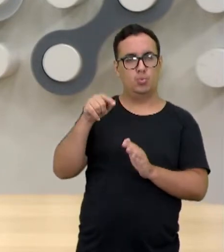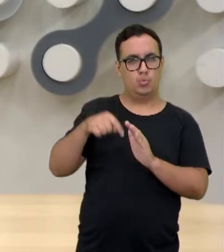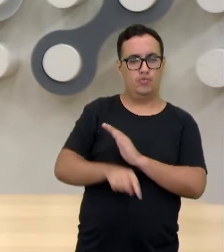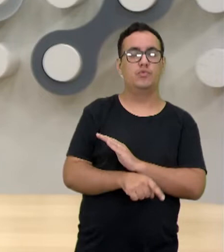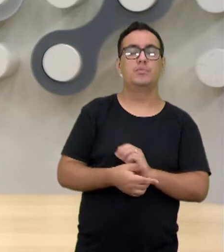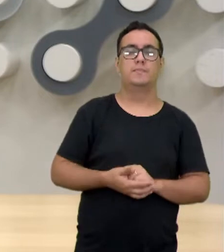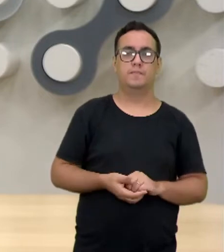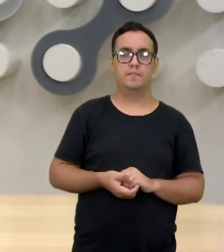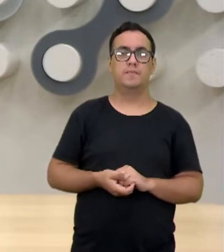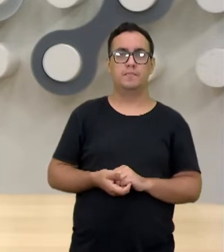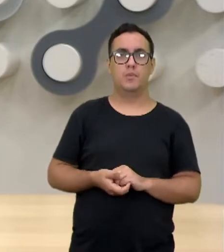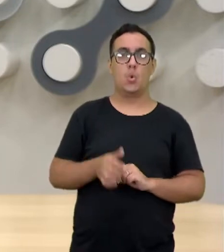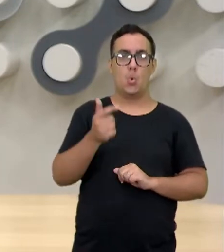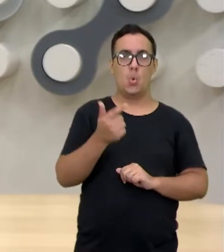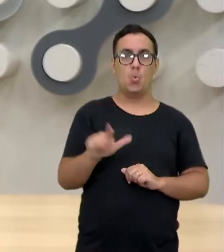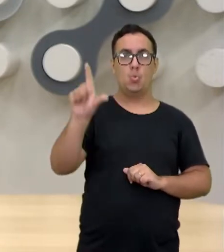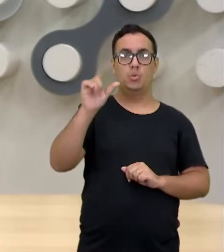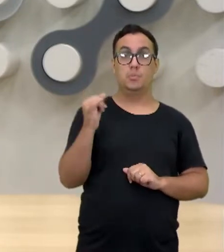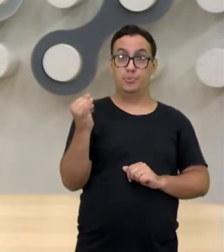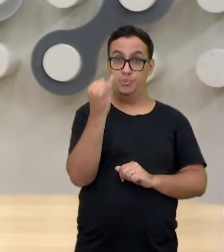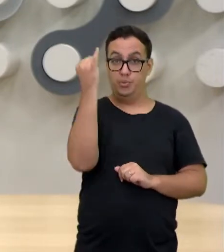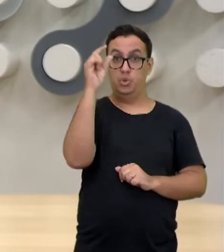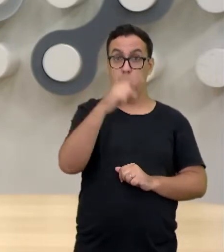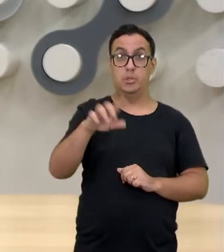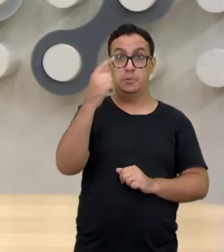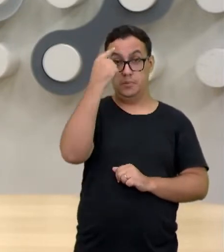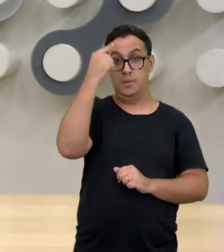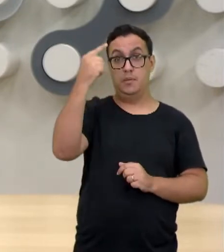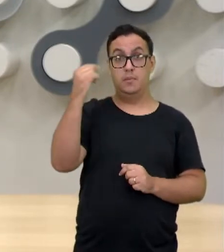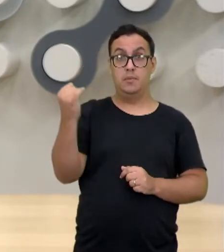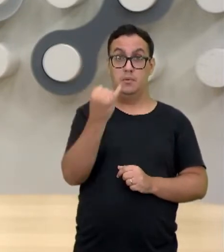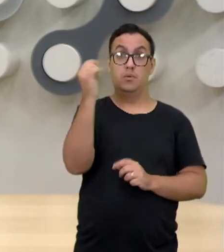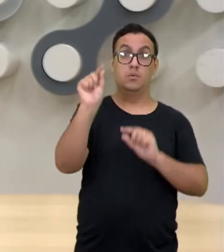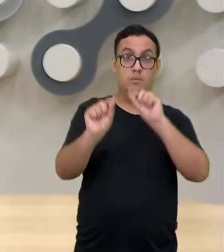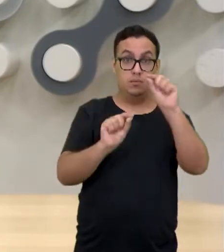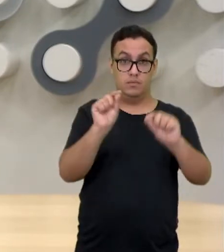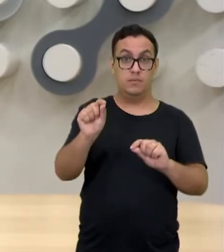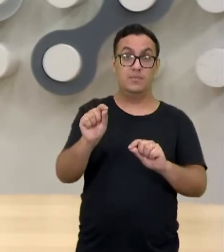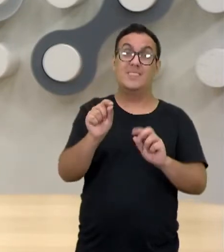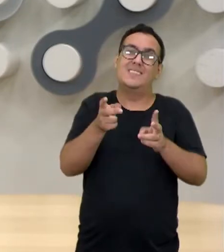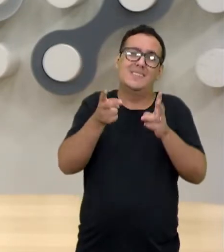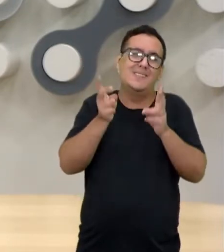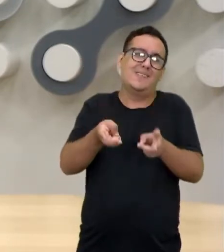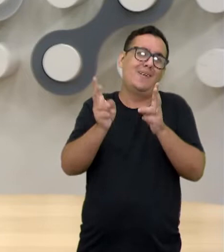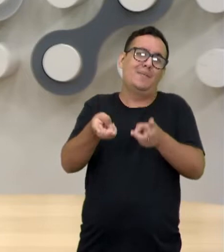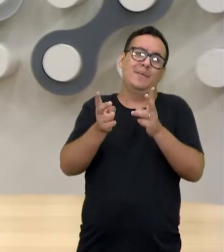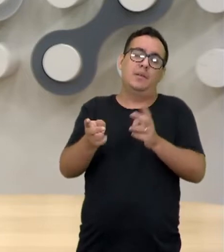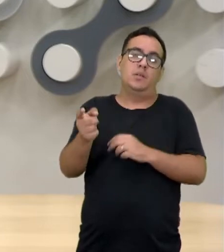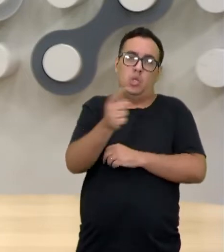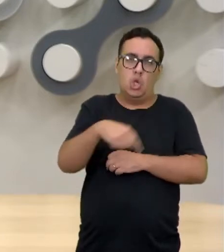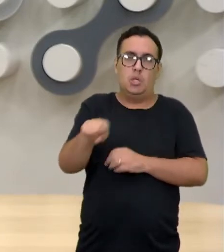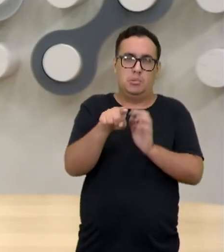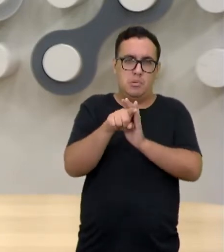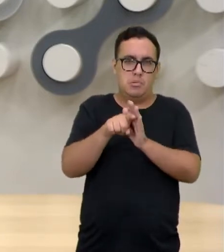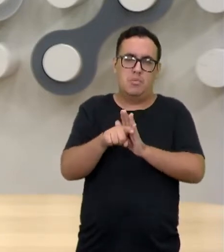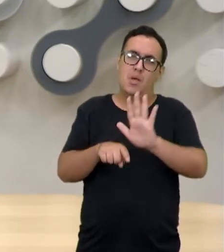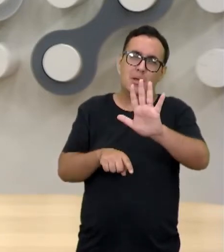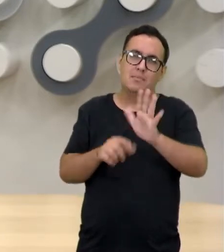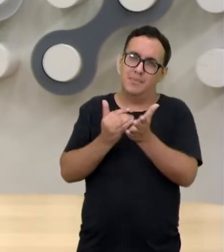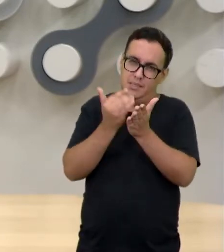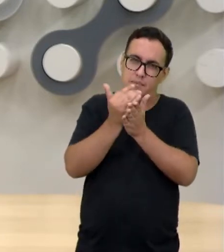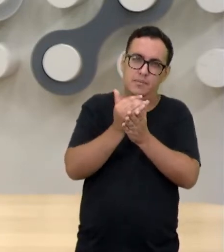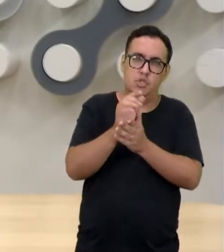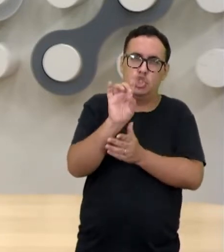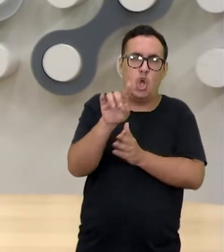coisa importante de se levar em consideração ainda é que sempre que a gente vai fazer uma pesquisa, aliás, né, gente, não só uma